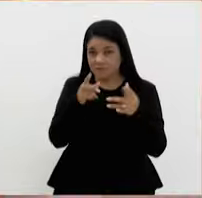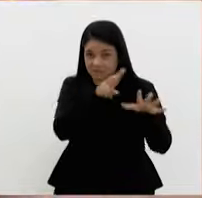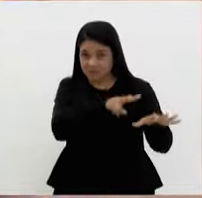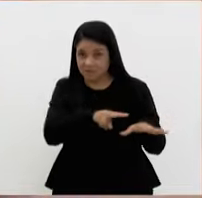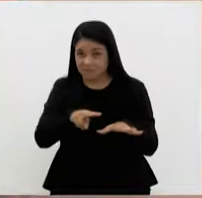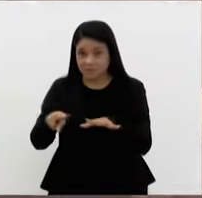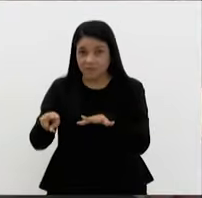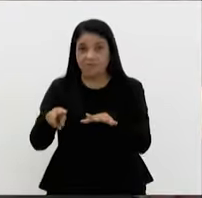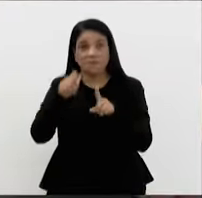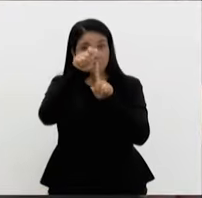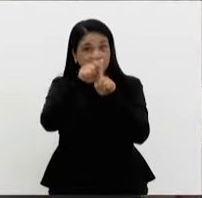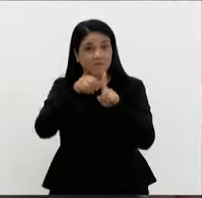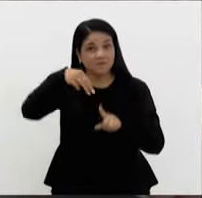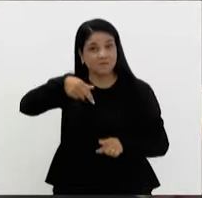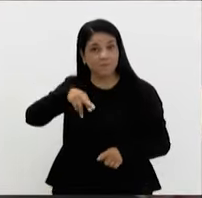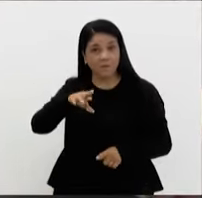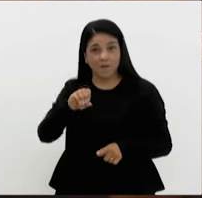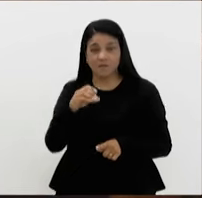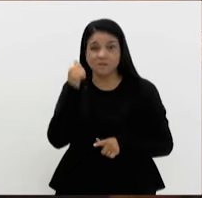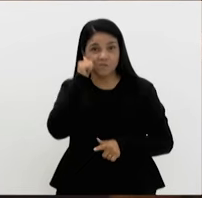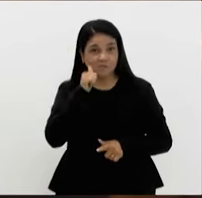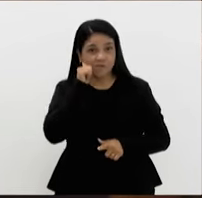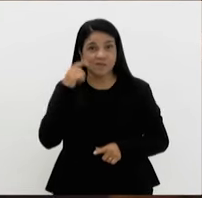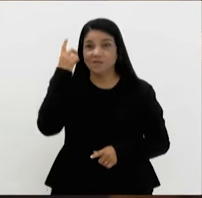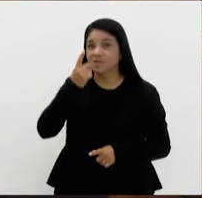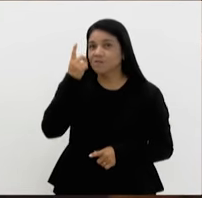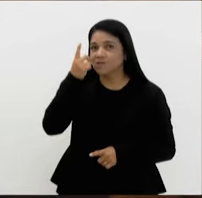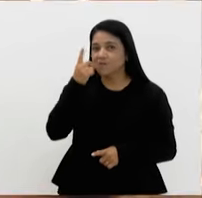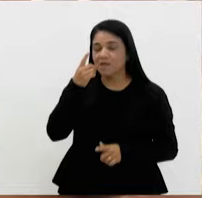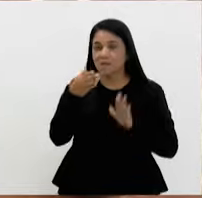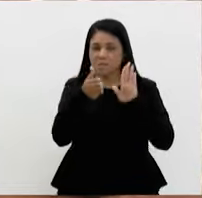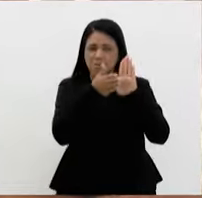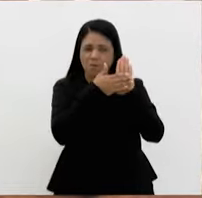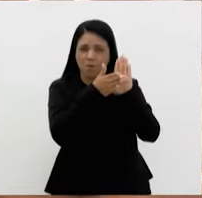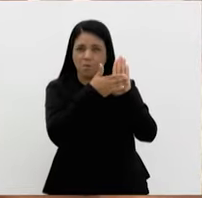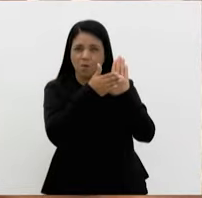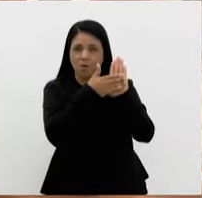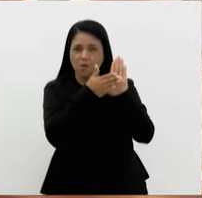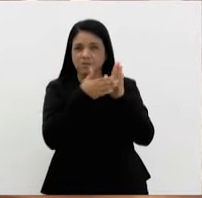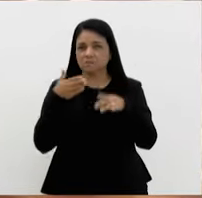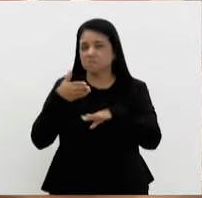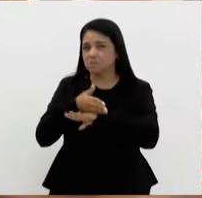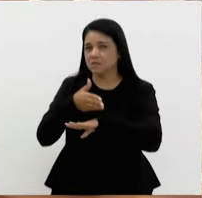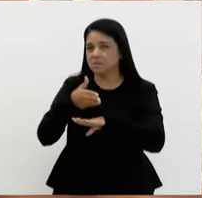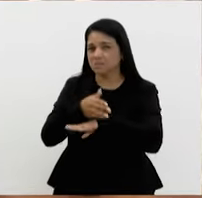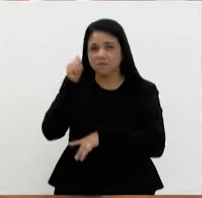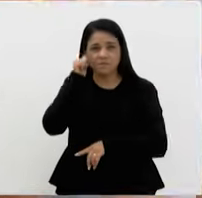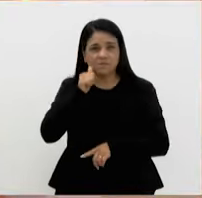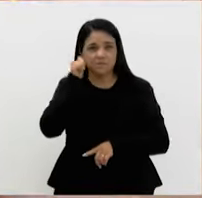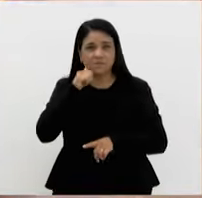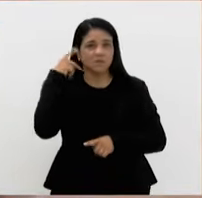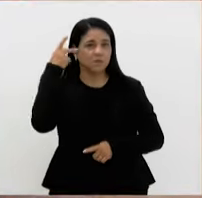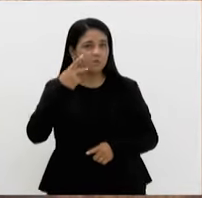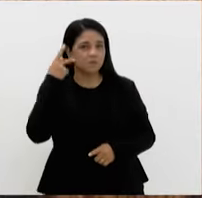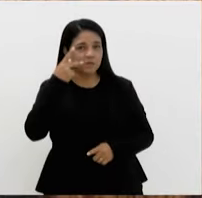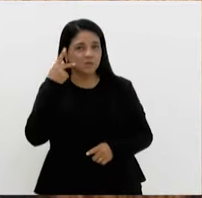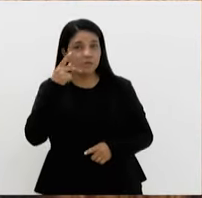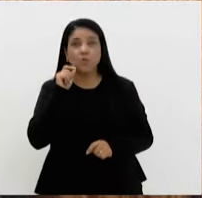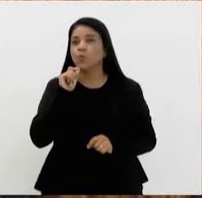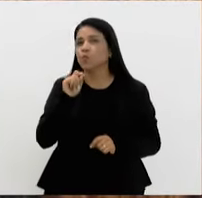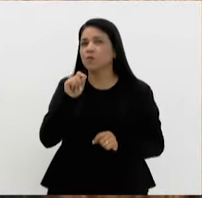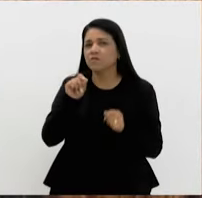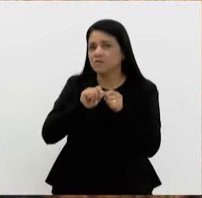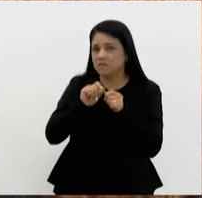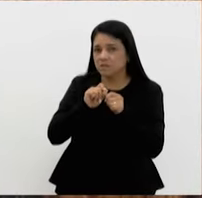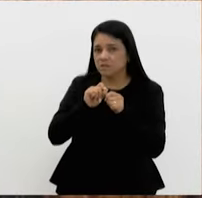semana. No mês das mulheres, nossas deputadas falam sobre propostas e a participação feminina na política. O que fazer